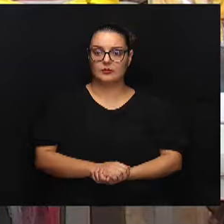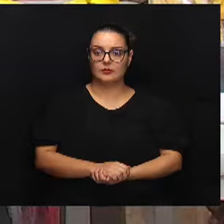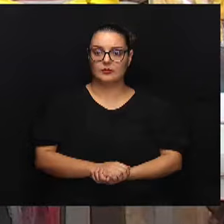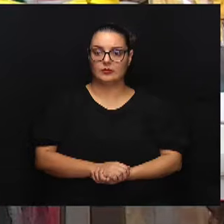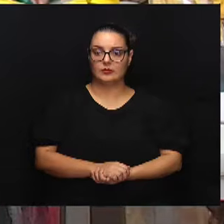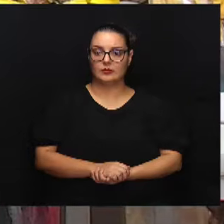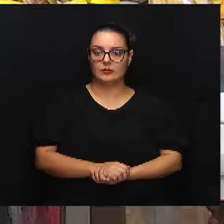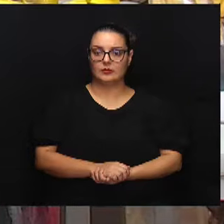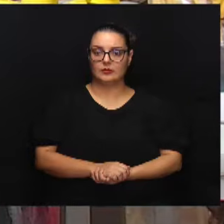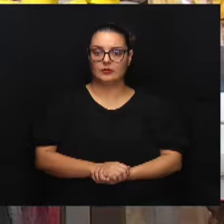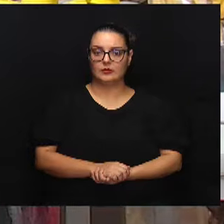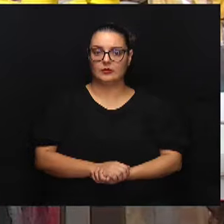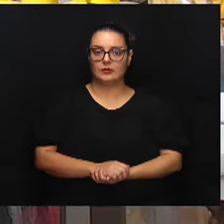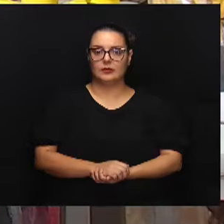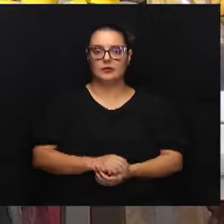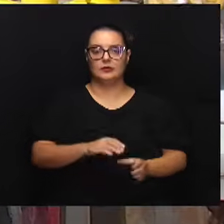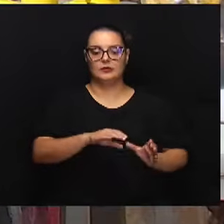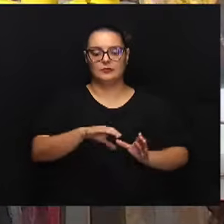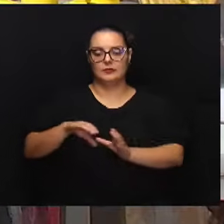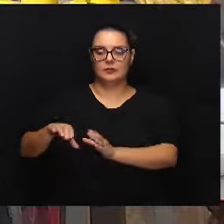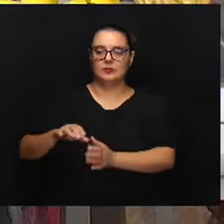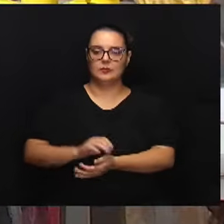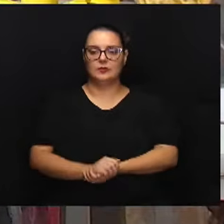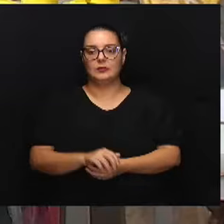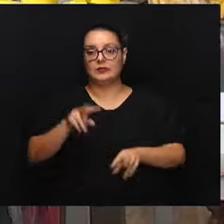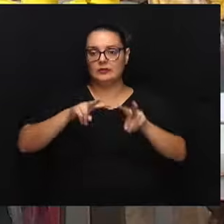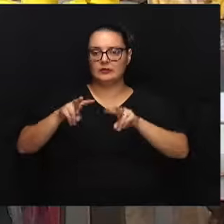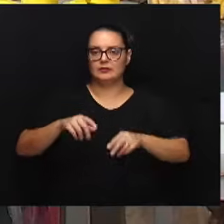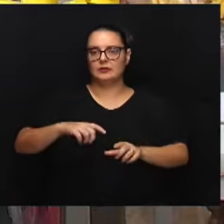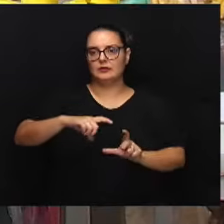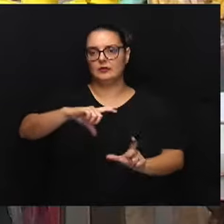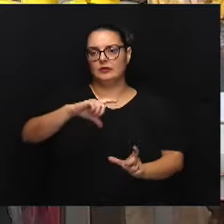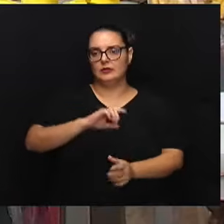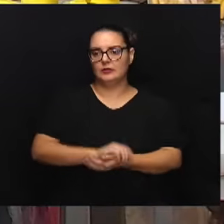Esse... Ah, claro. Isso. Tá.